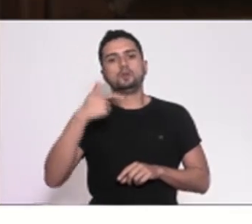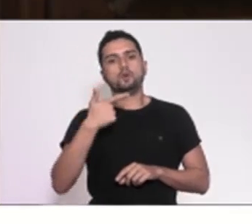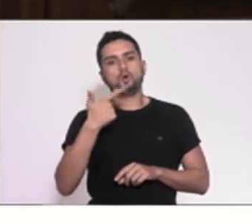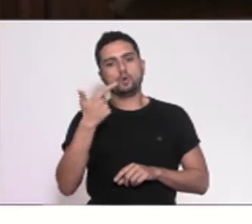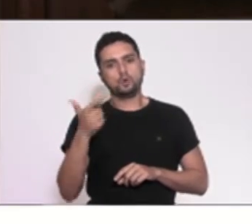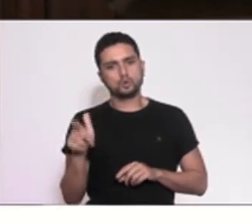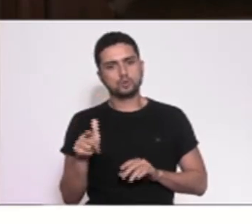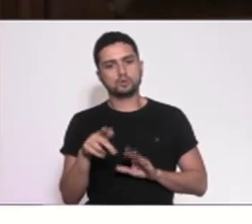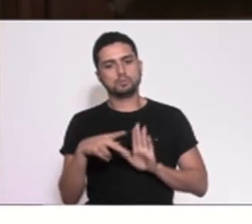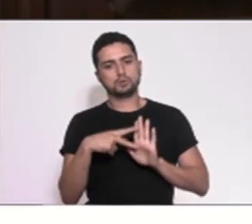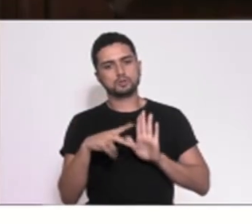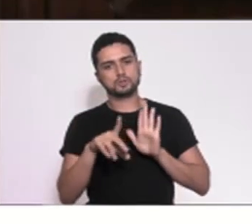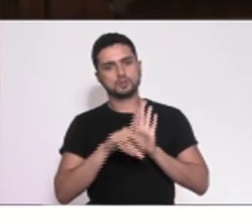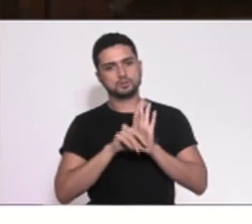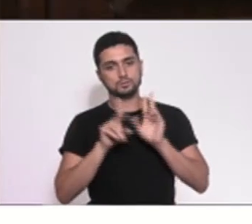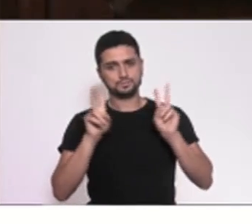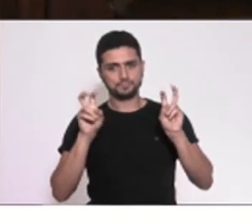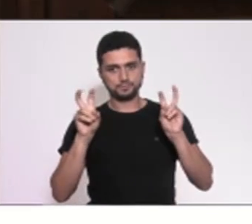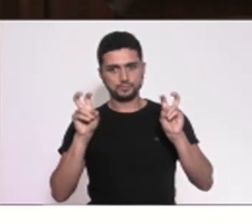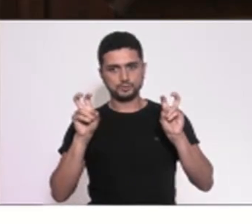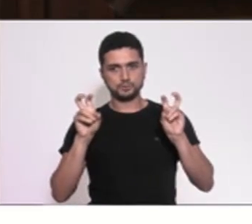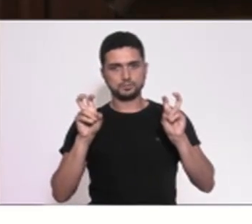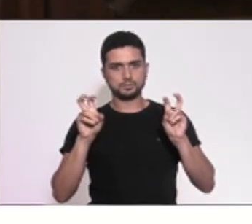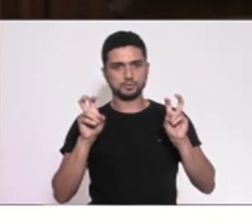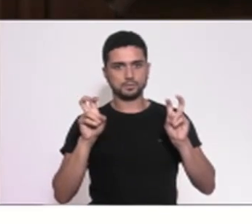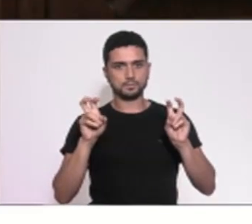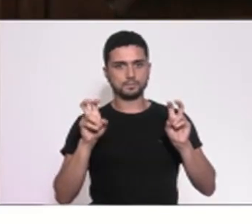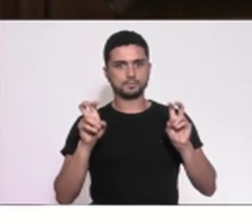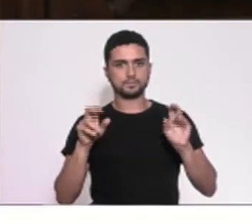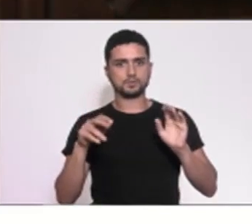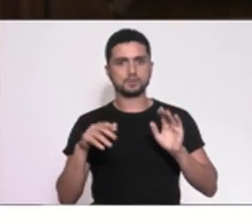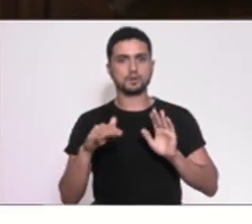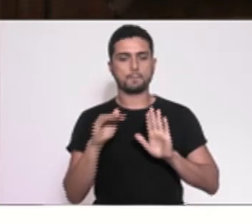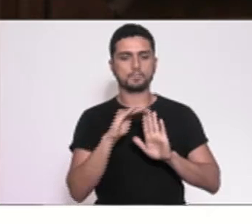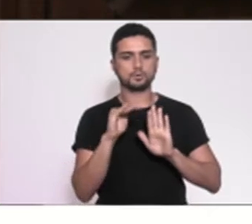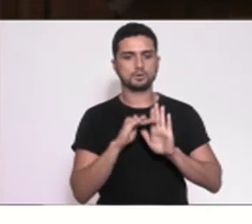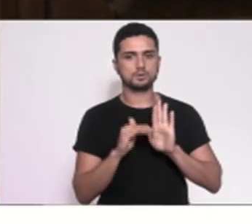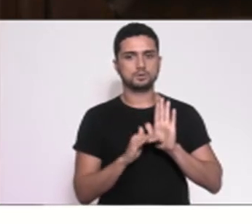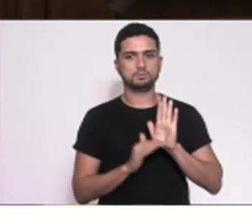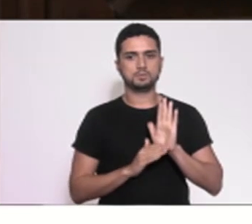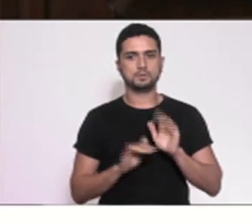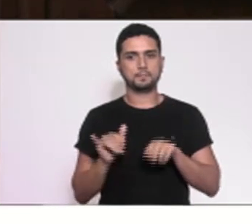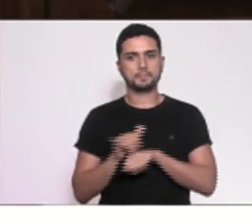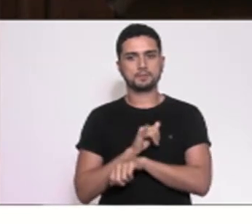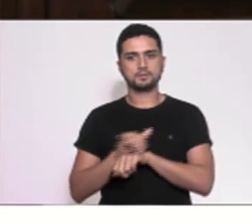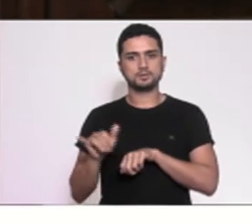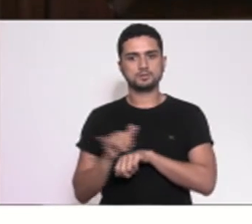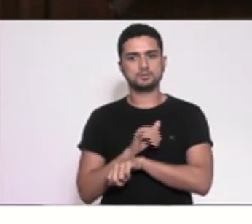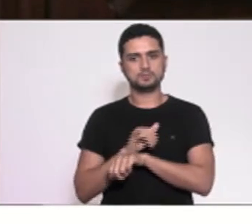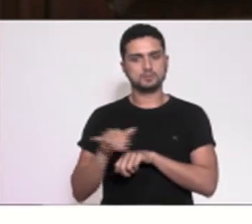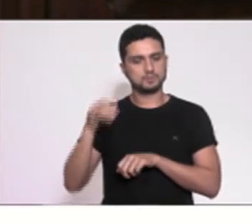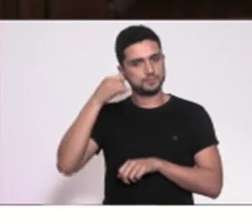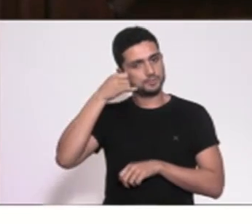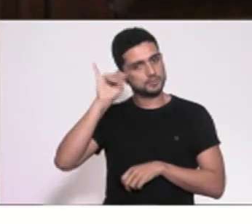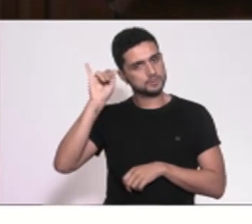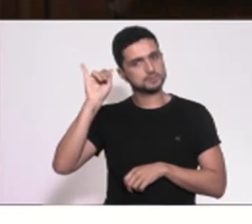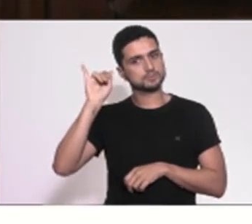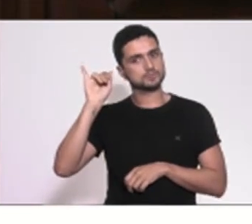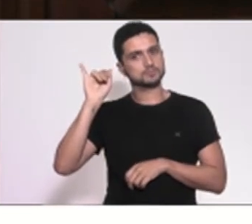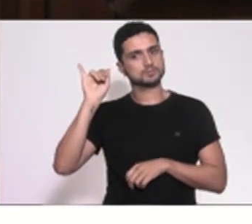projeto que dispõe sobre a criação do Programa de Prevenção de Violências Autoprovocadas